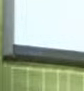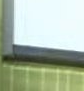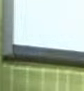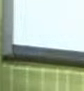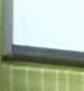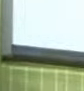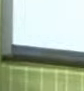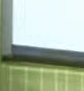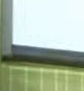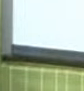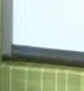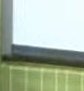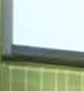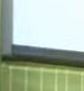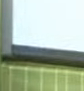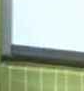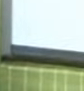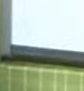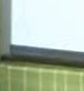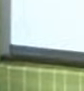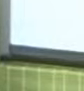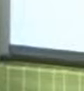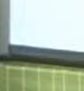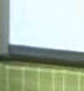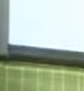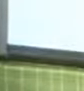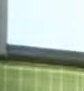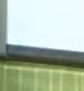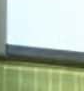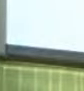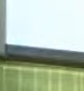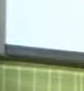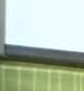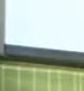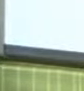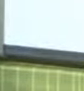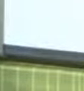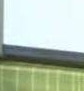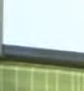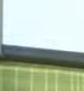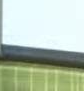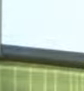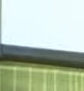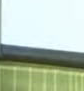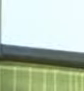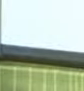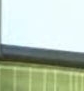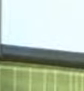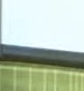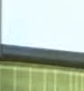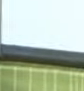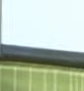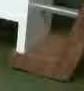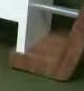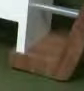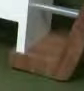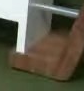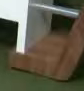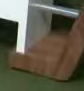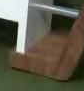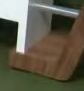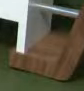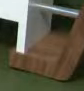Ah, acabou o direito tributário. Mas com certeza vocês ficaram com muita vontade demais. Boa noite, professor